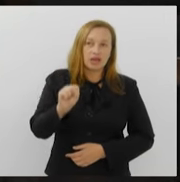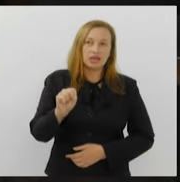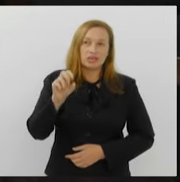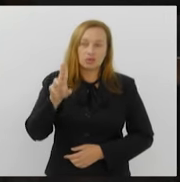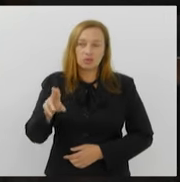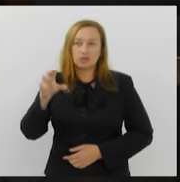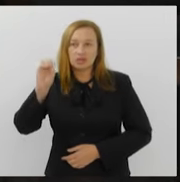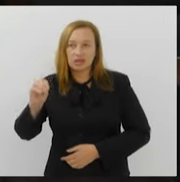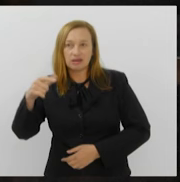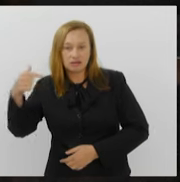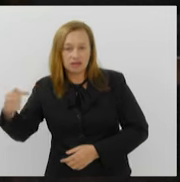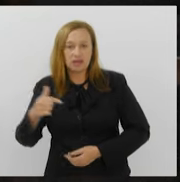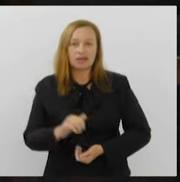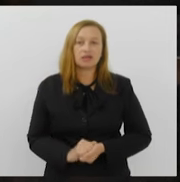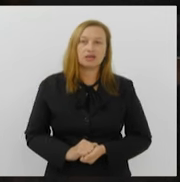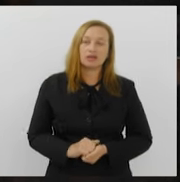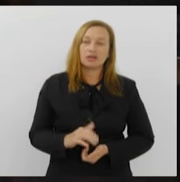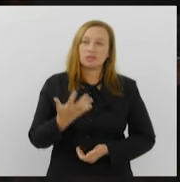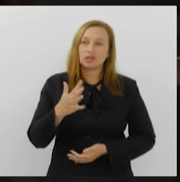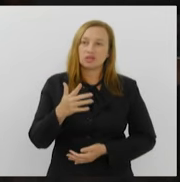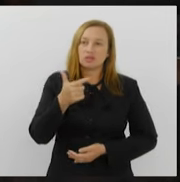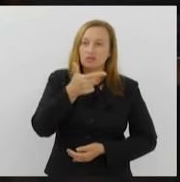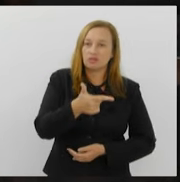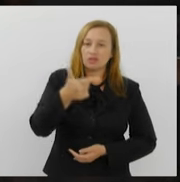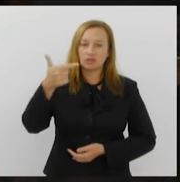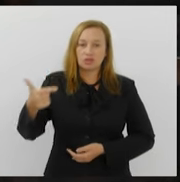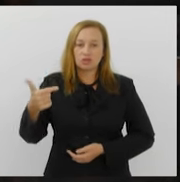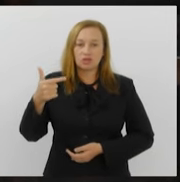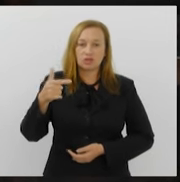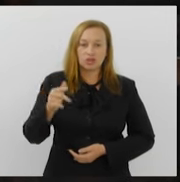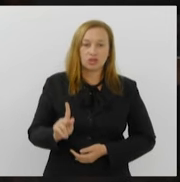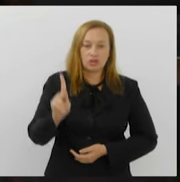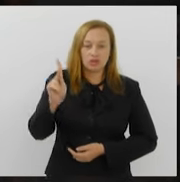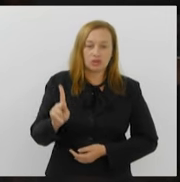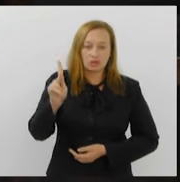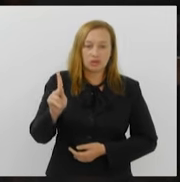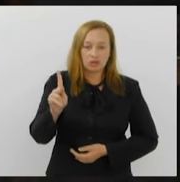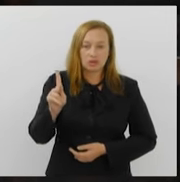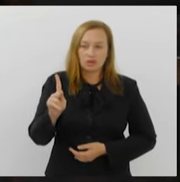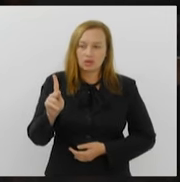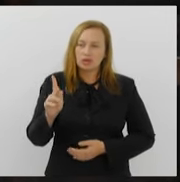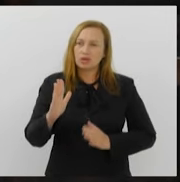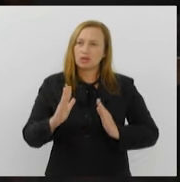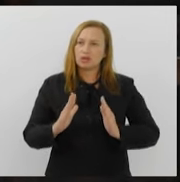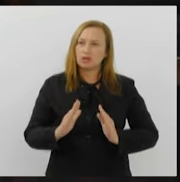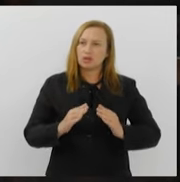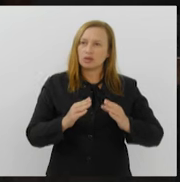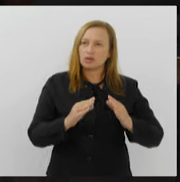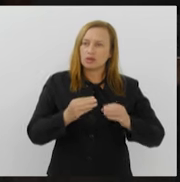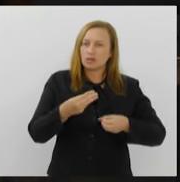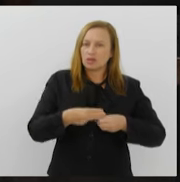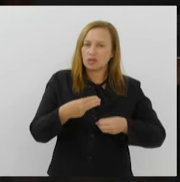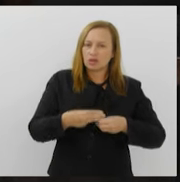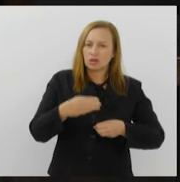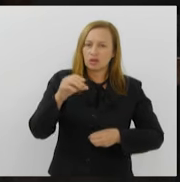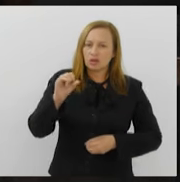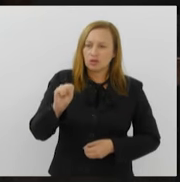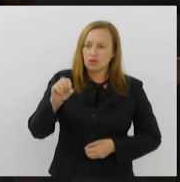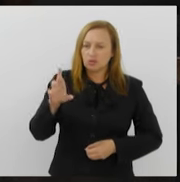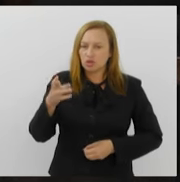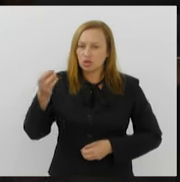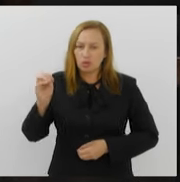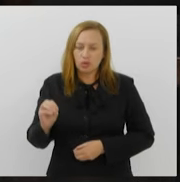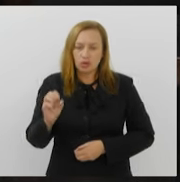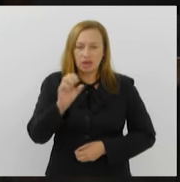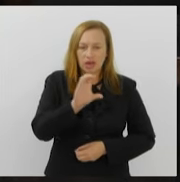RJ-242-SU-07, com extensão de aproximadamente 22 quilômetros do perímetro do município de Sumidouro, ERJ. Pareceres das